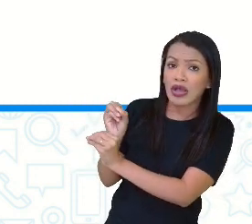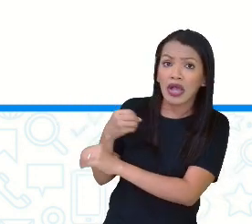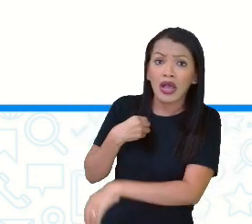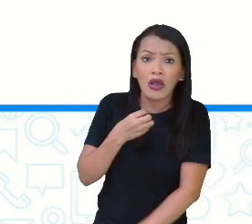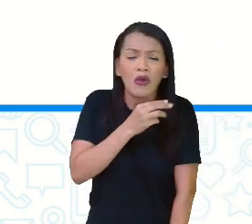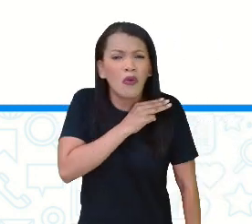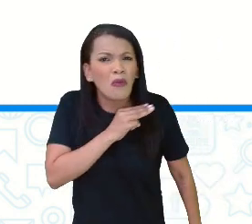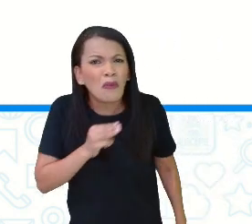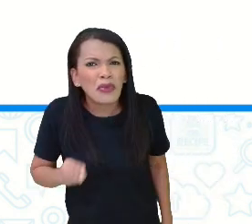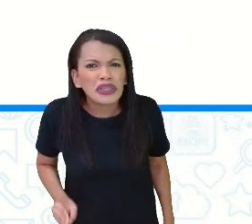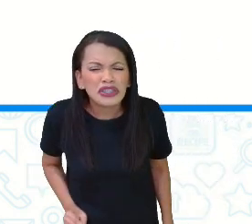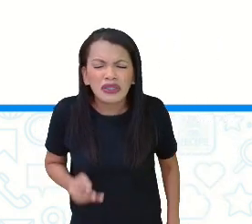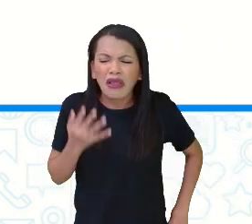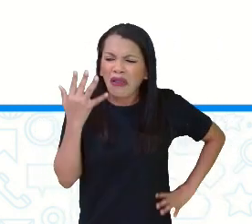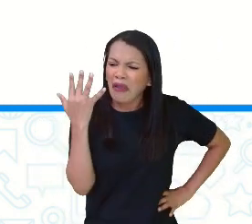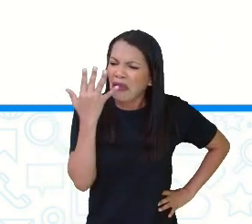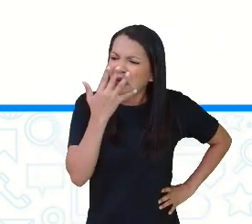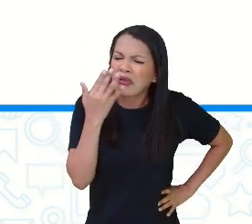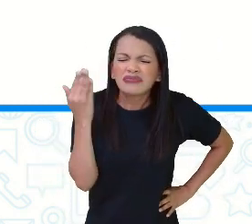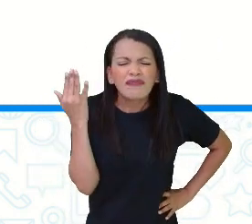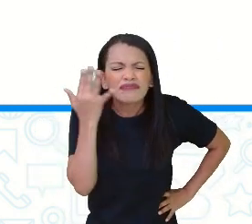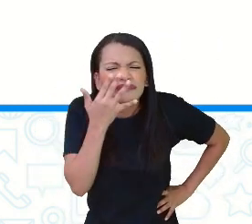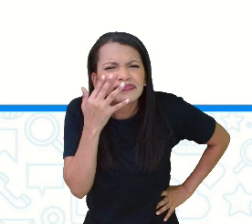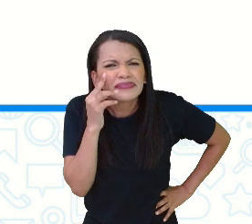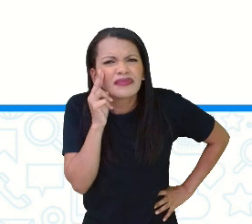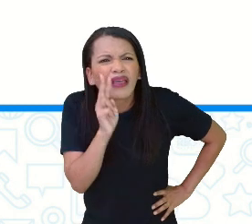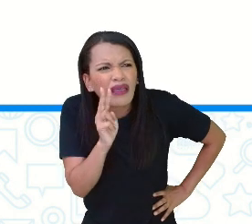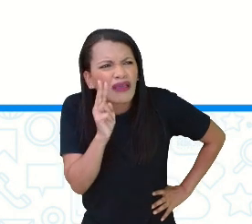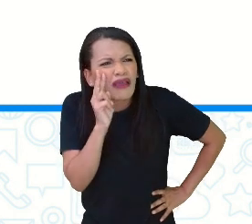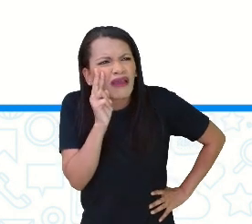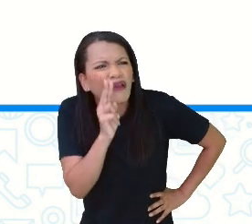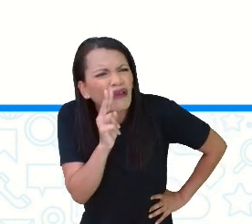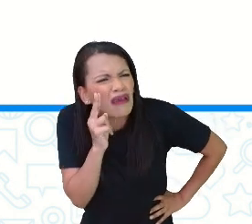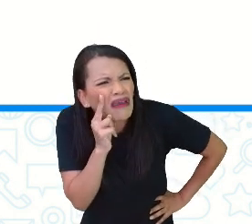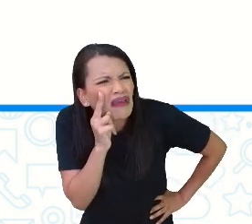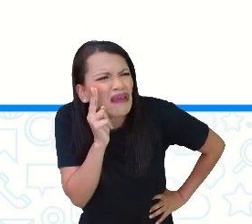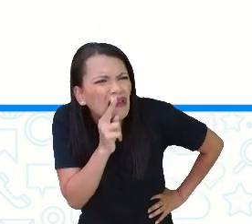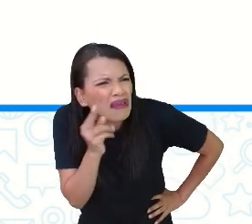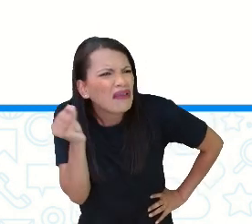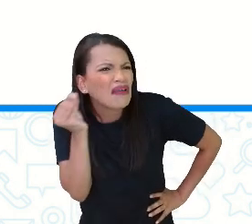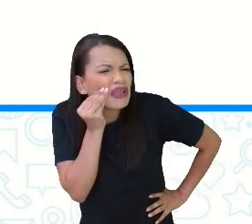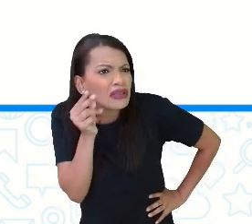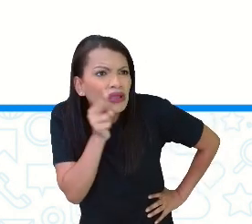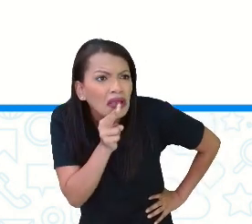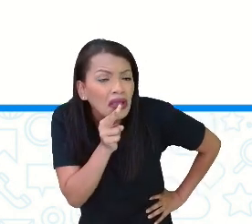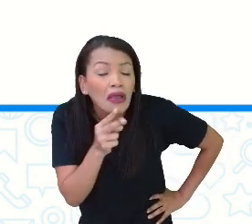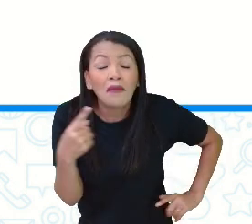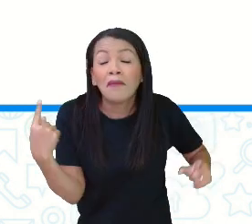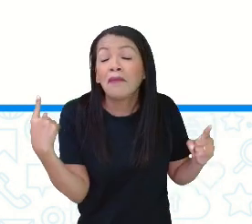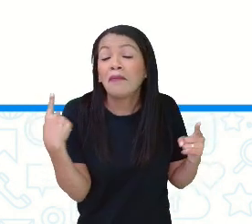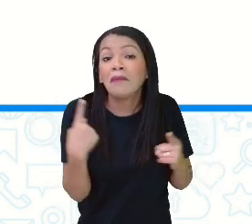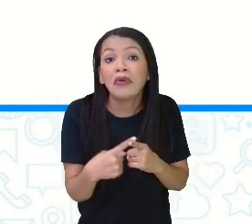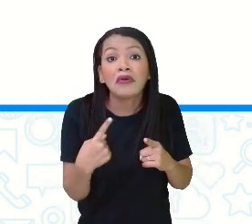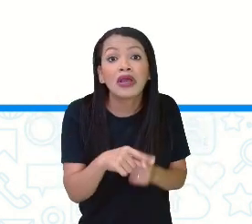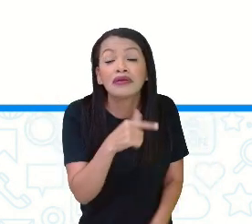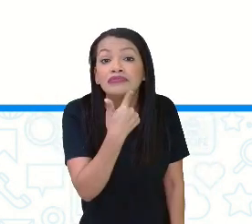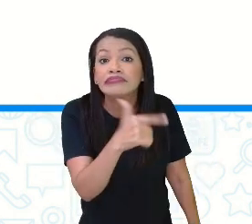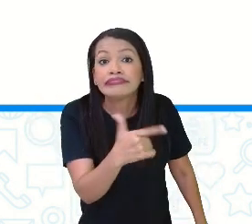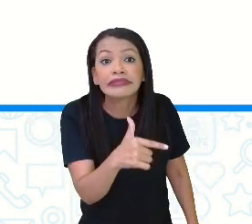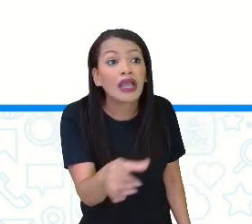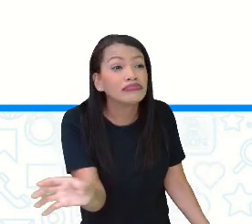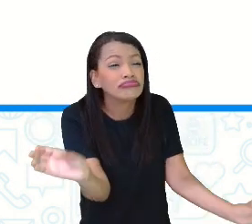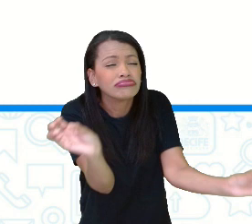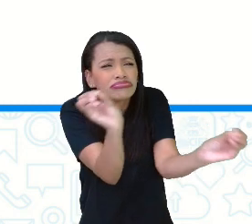que se esforçasse para ver, não conseguia enxergar coisa alguma, porque não havia nada para ver. Deus